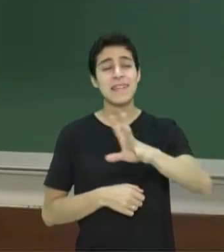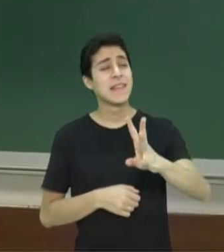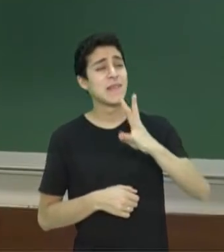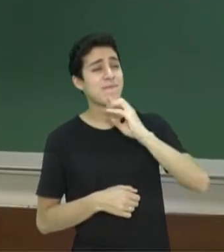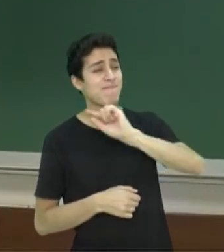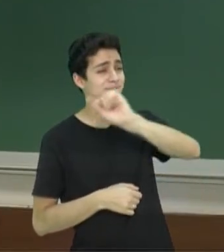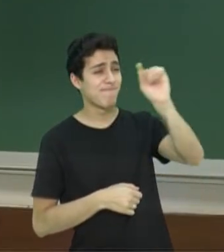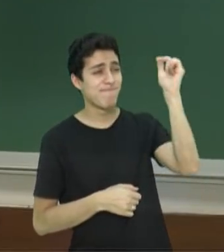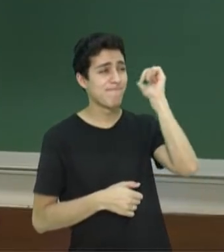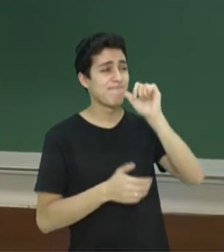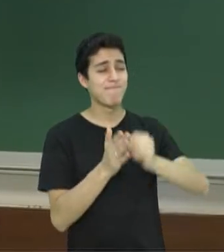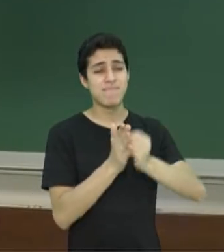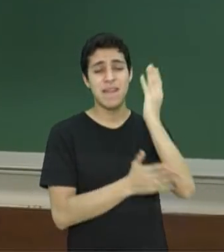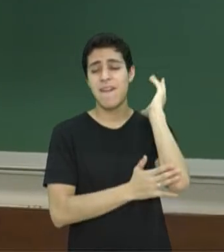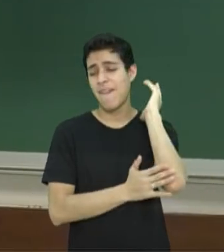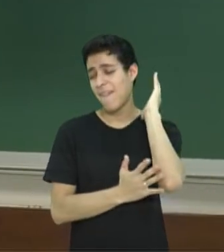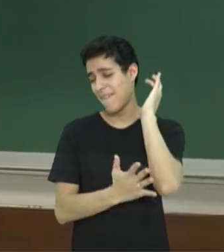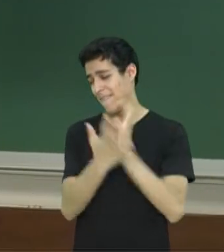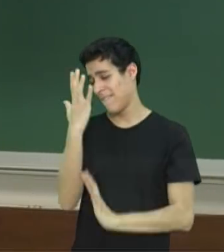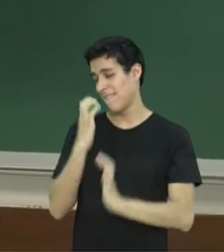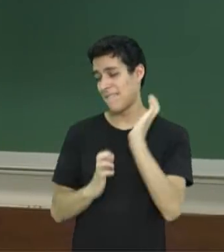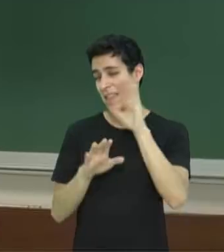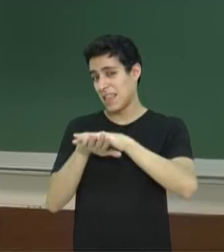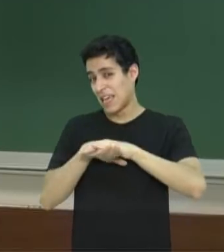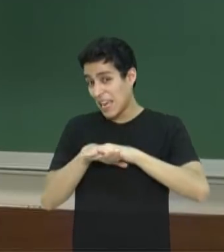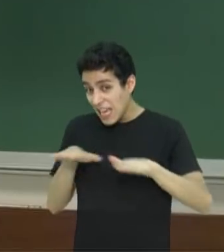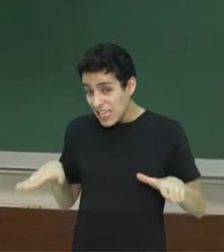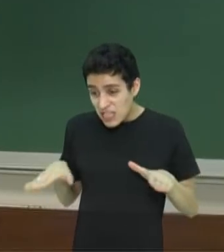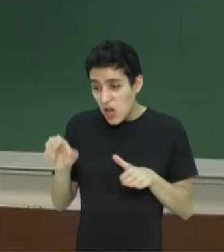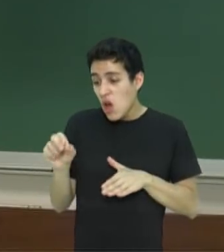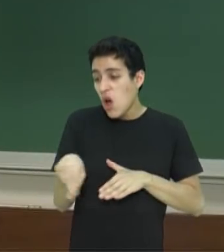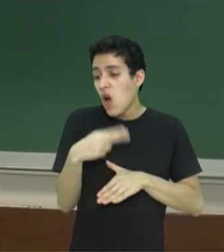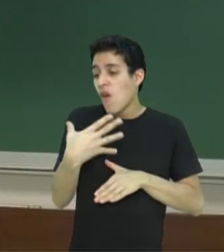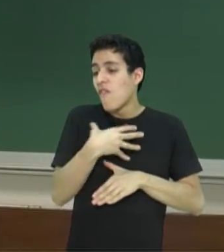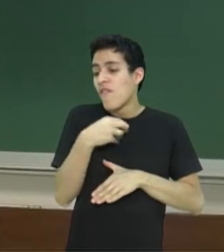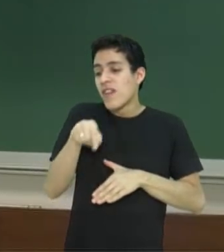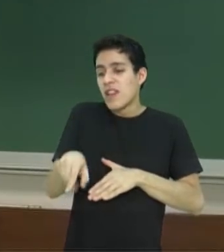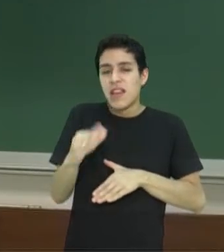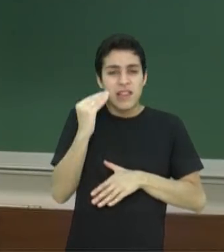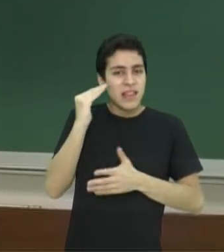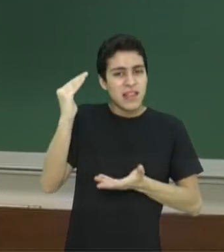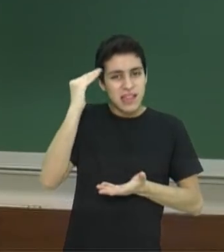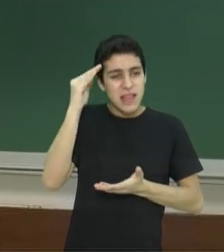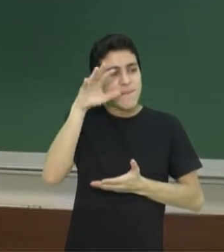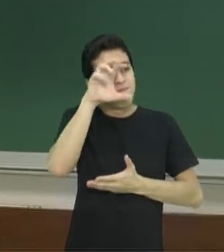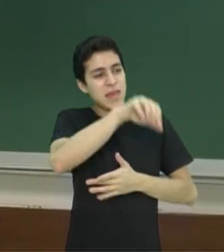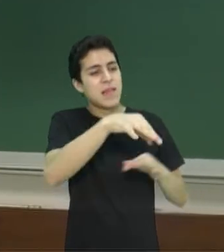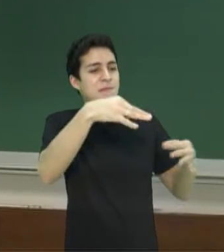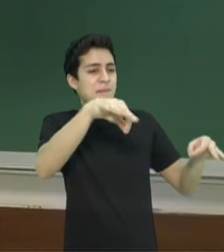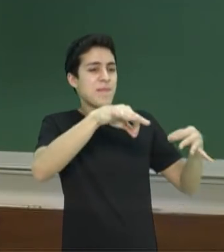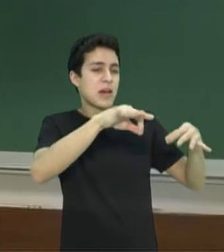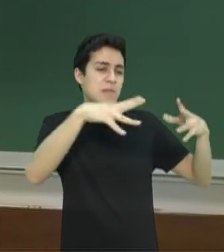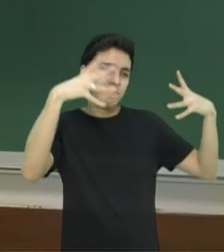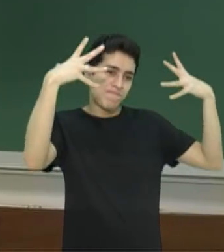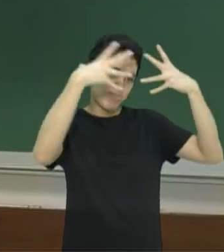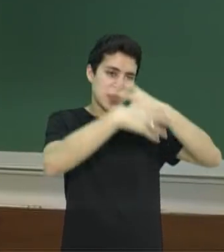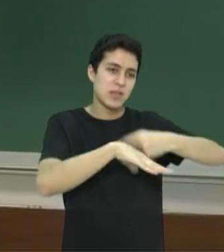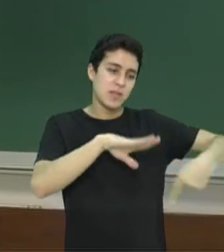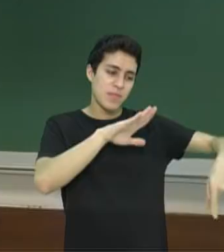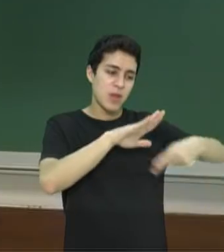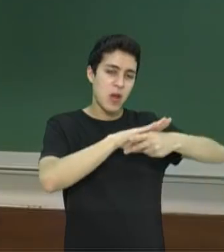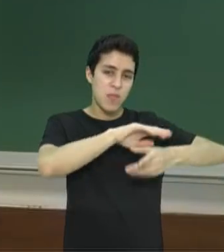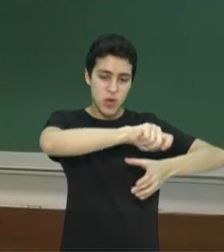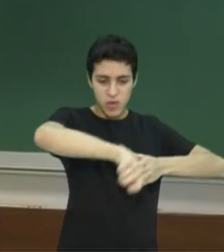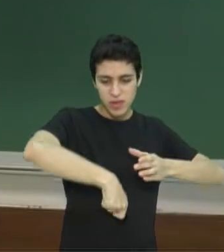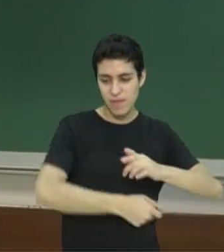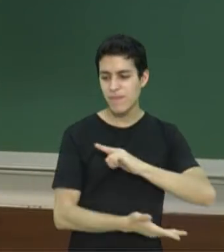muitas mães que iriam brigar muito com a criança ou com o filho adolescente que pegasse um pano de prato bonitinho da cozinha